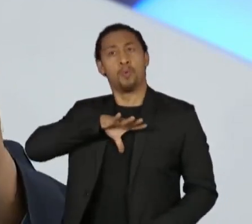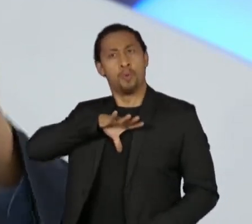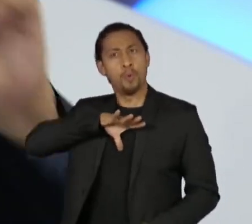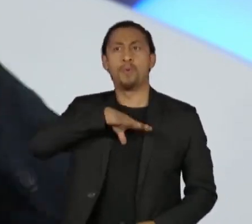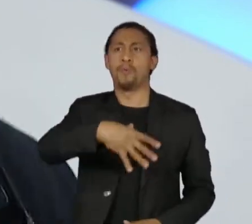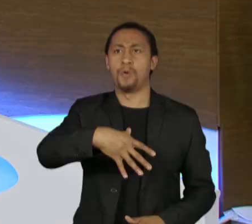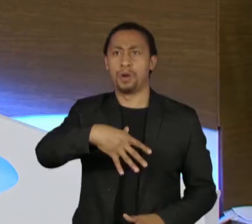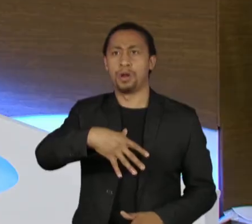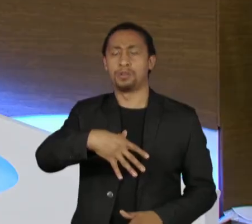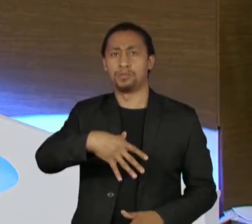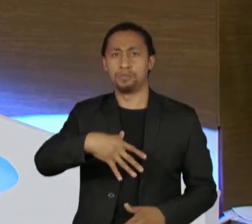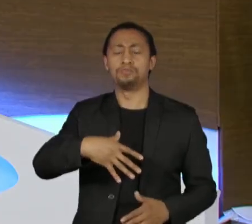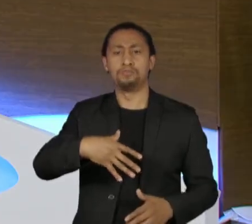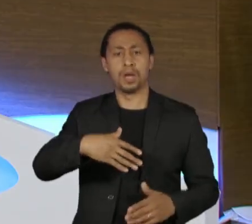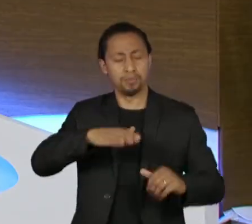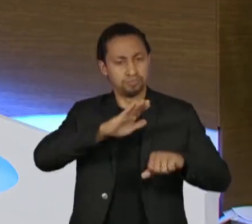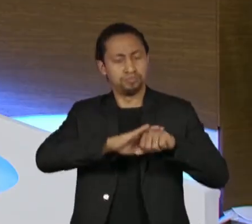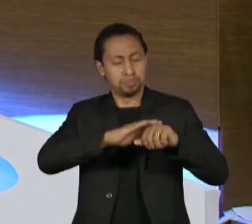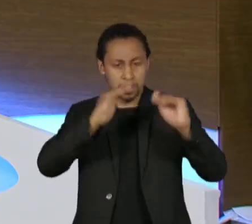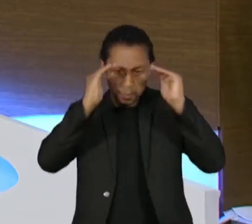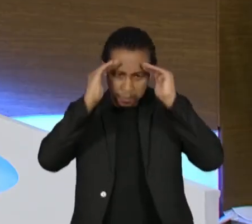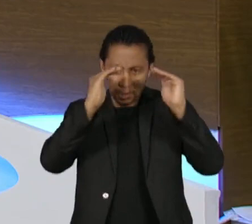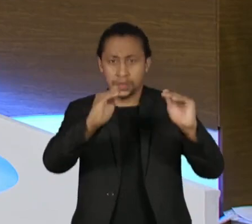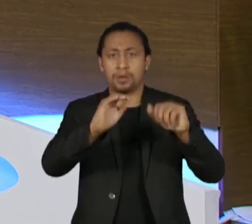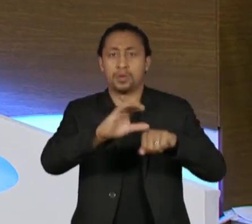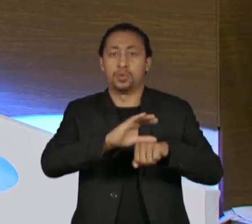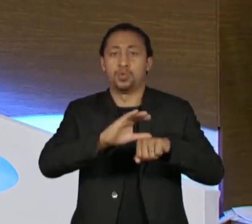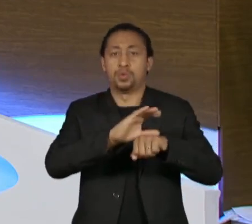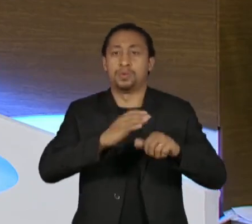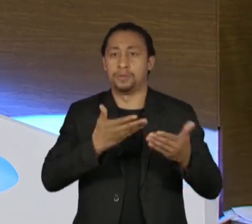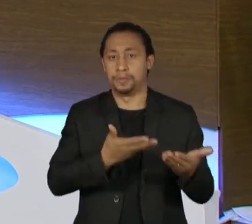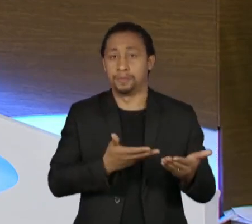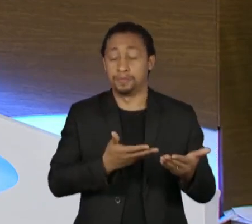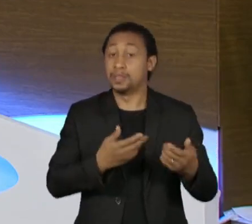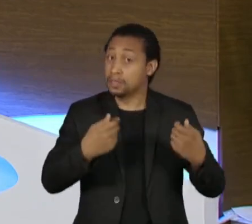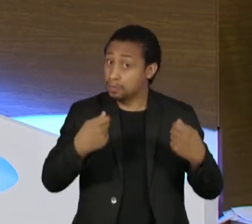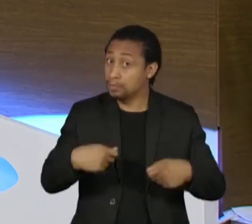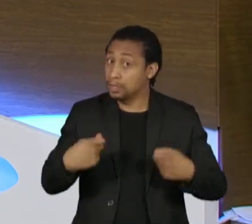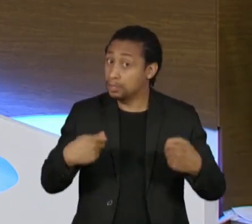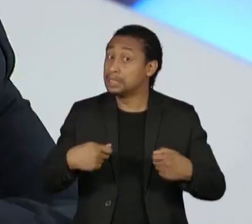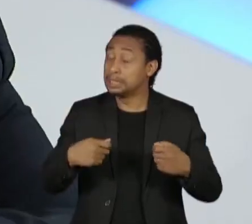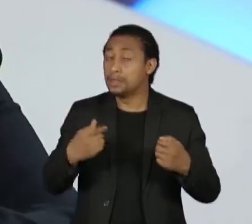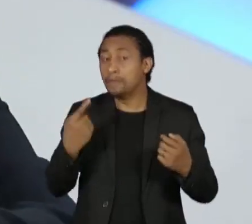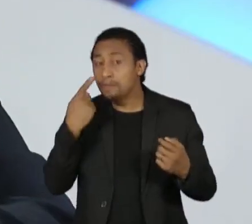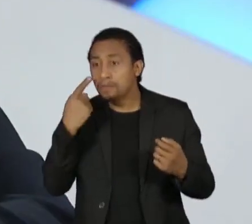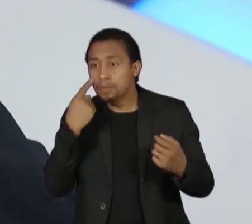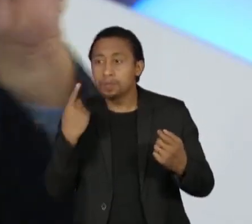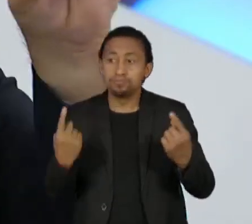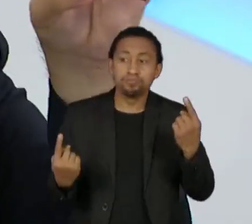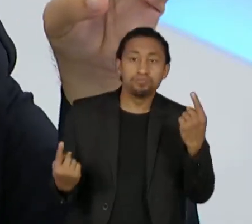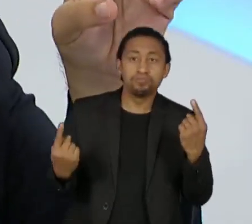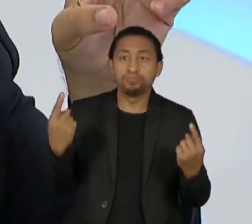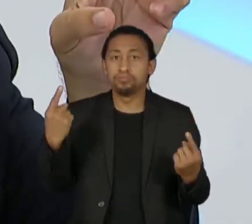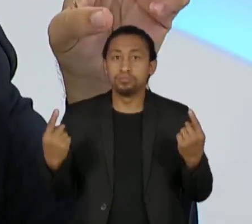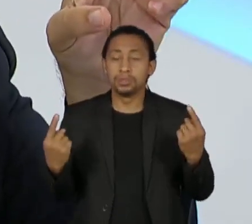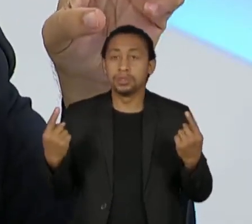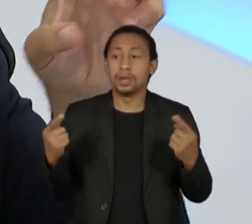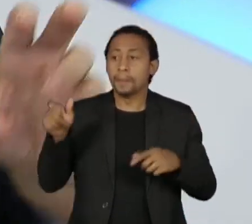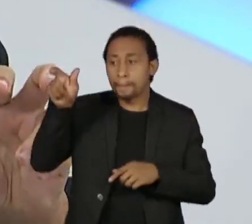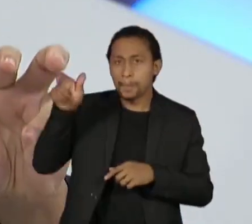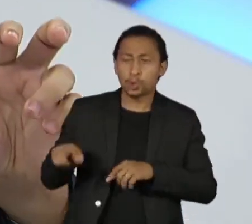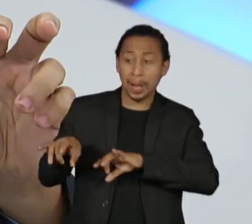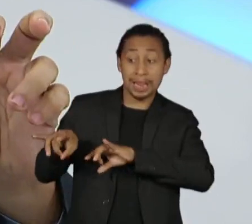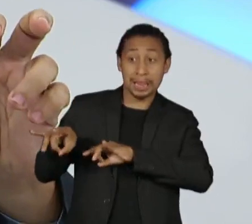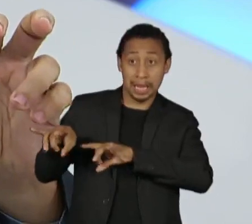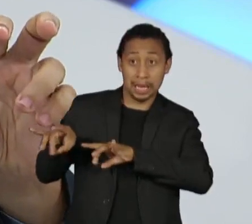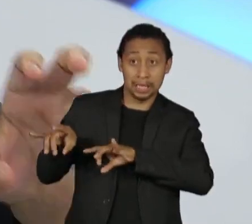de ser contra majoritário porque nós precisamos distinguir muito claramente o papel da função política da função técnica